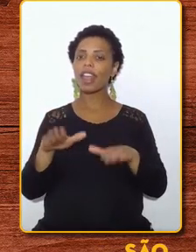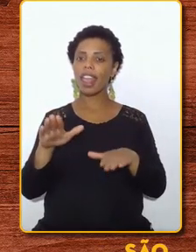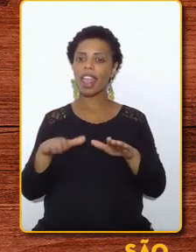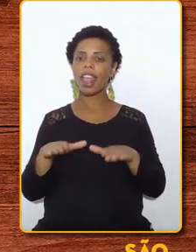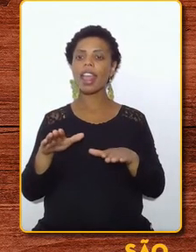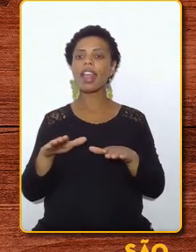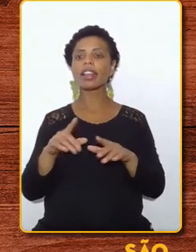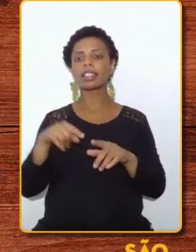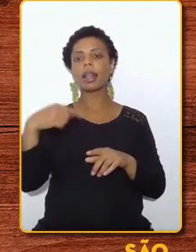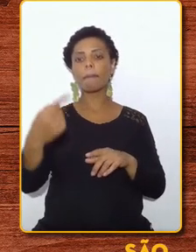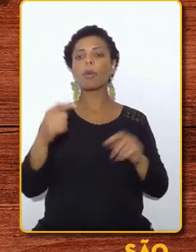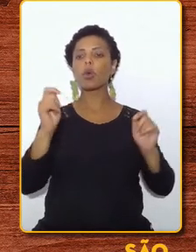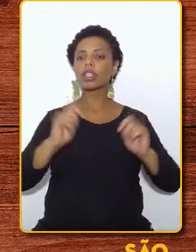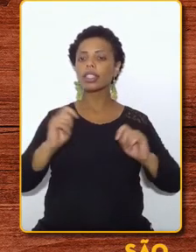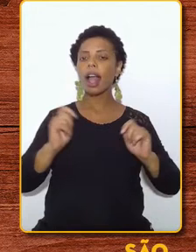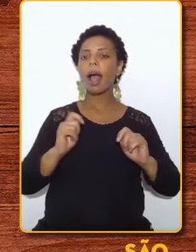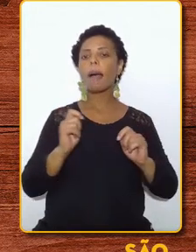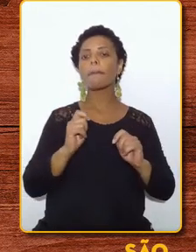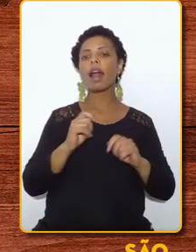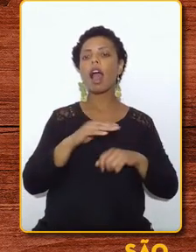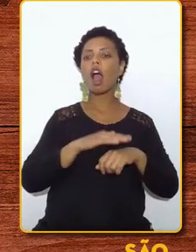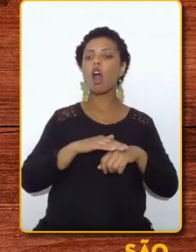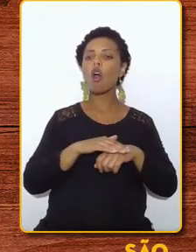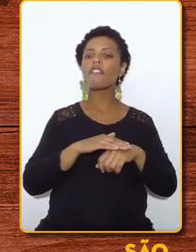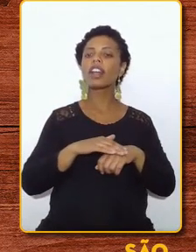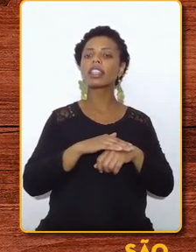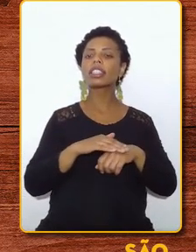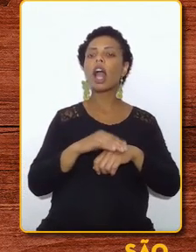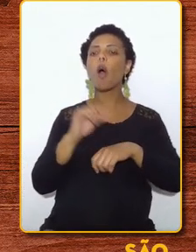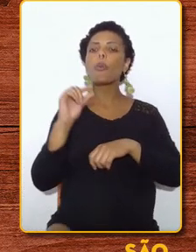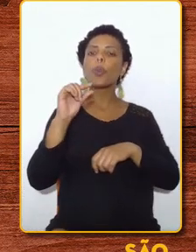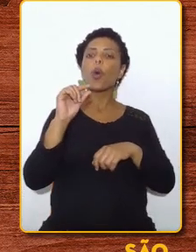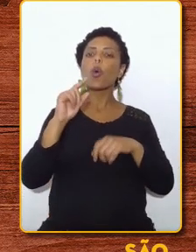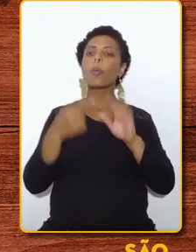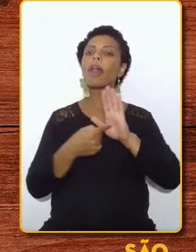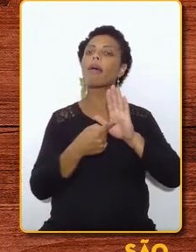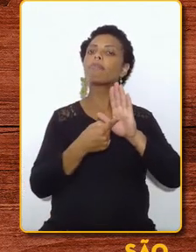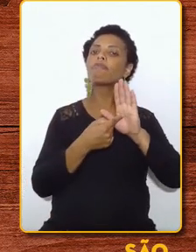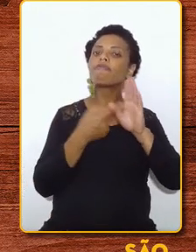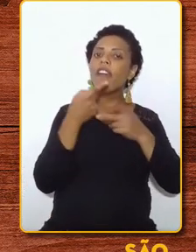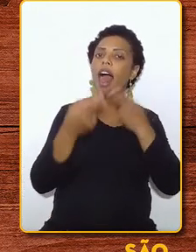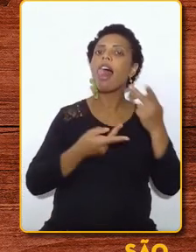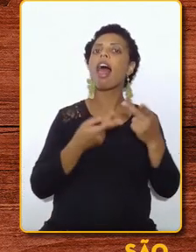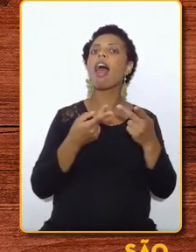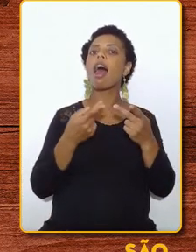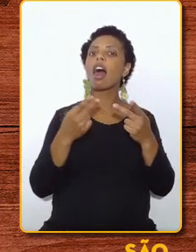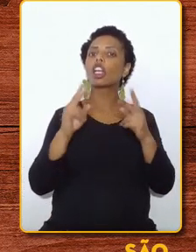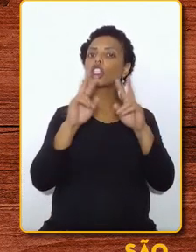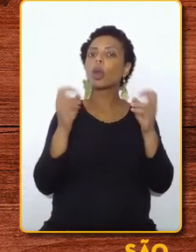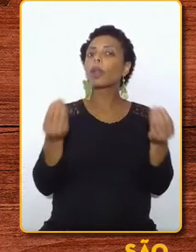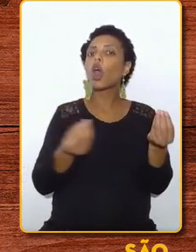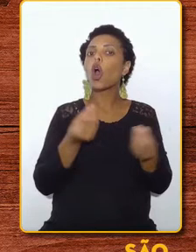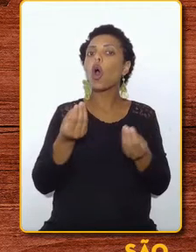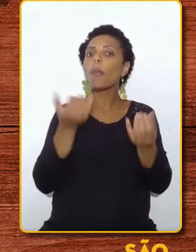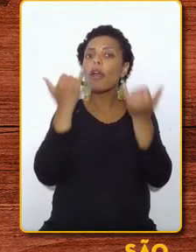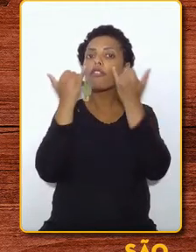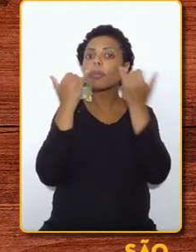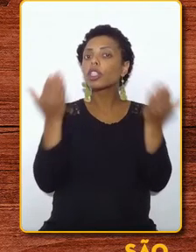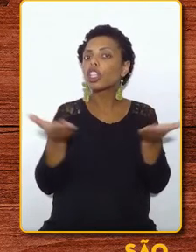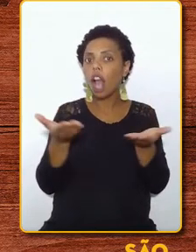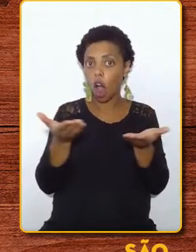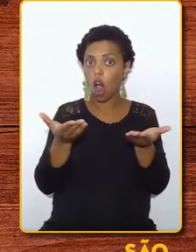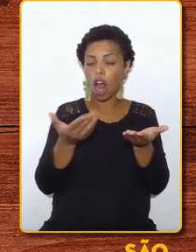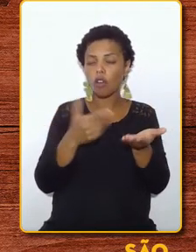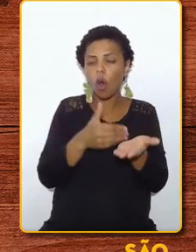para atualizar um pouco dessas informações. Eu vou começar por uma delas que me incomodou mais que as